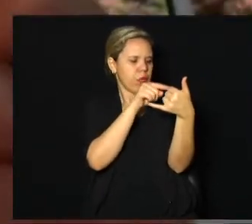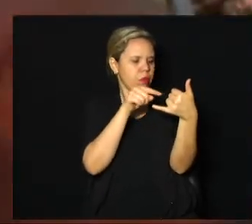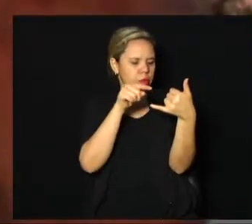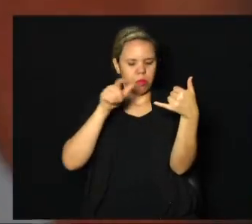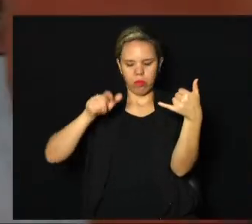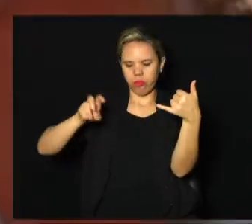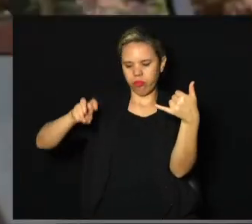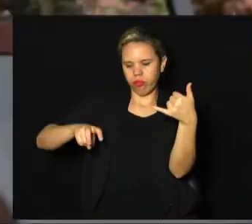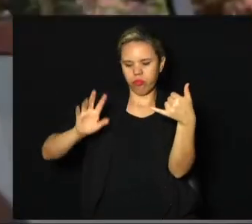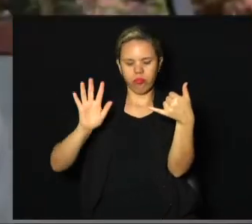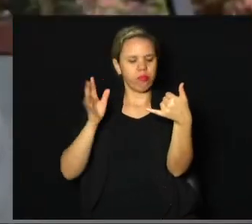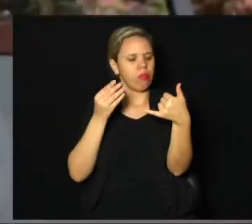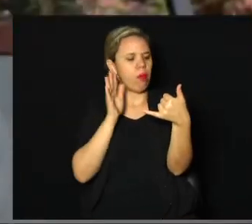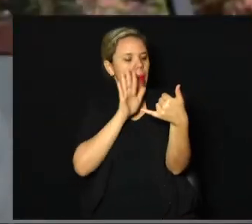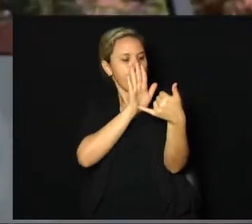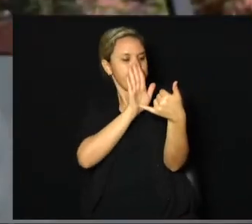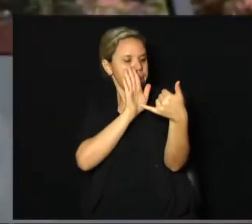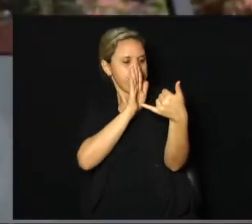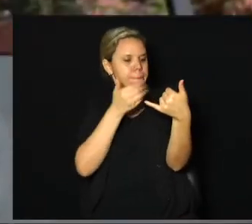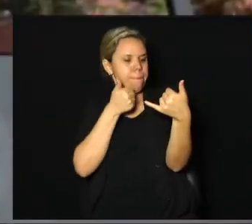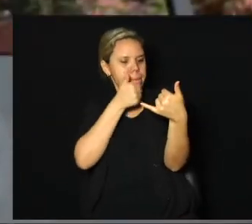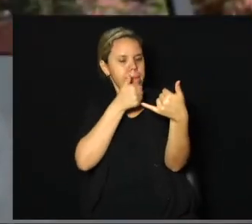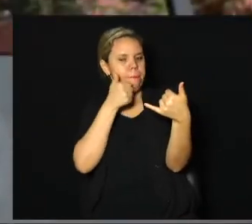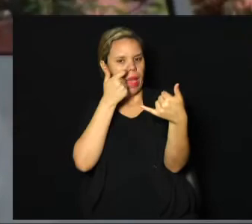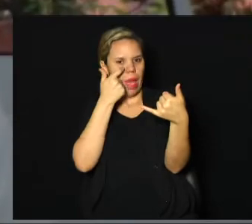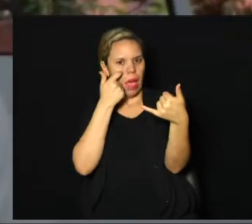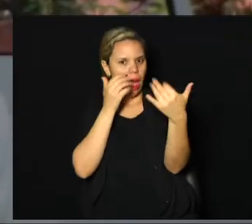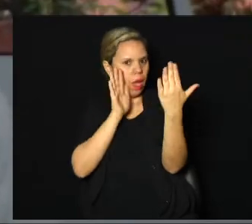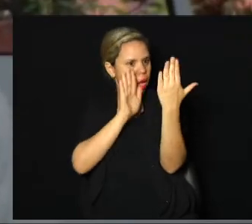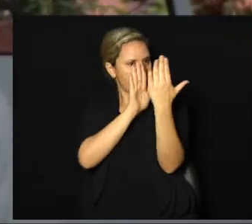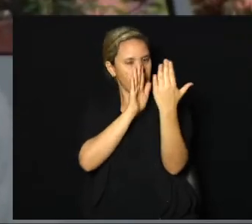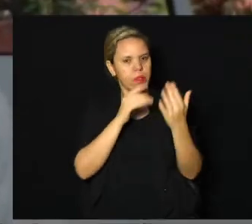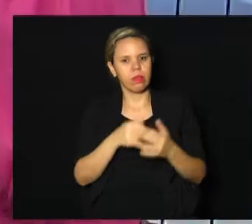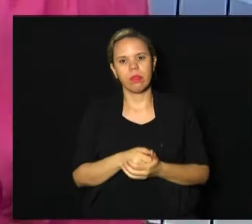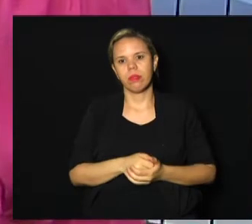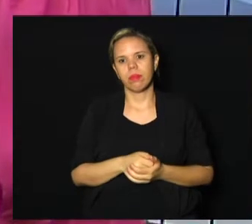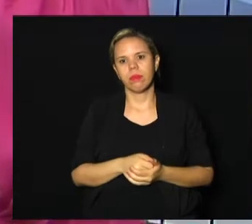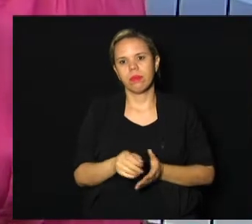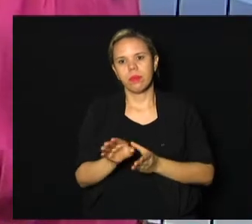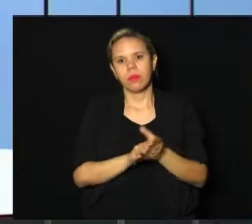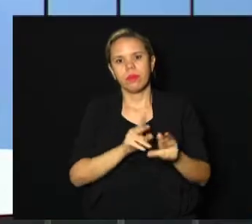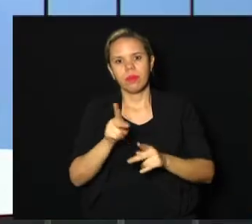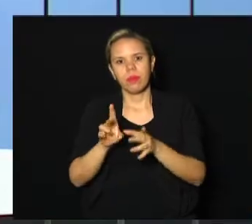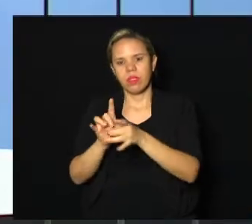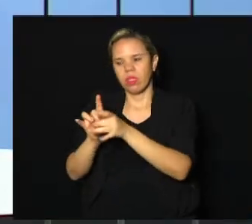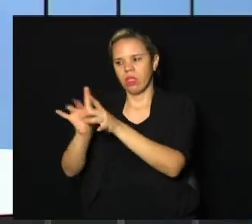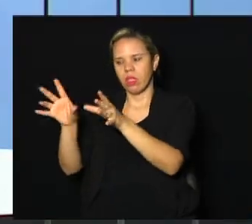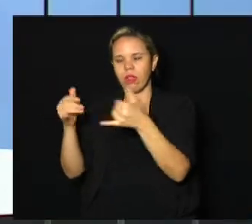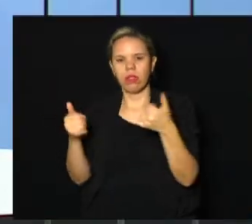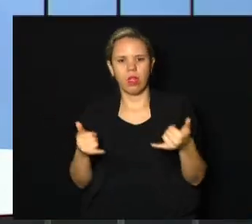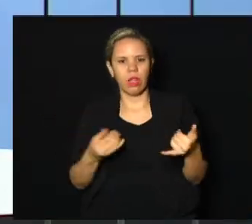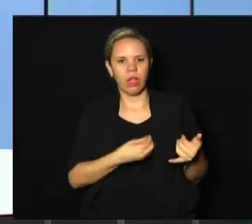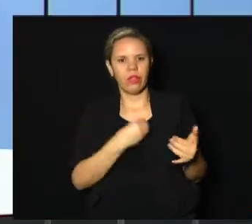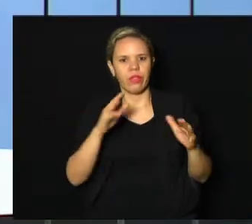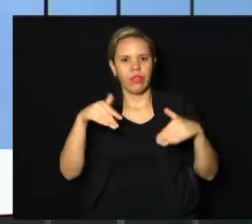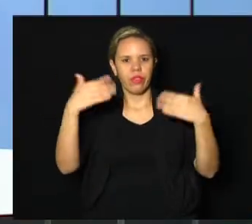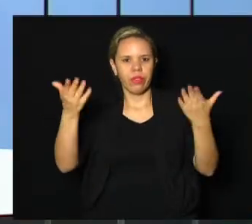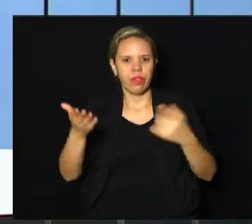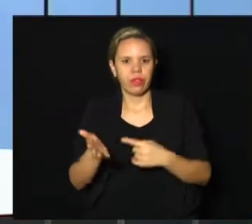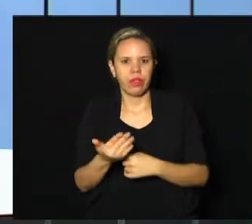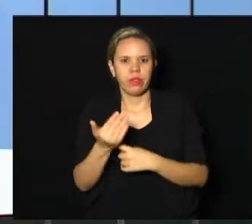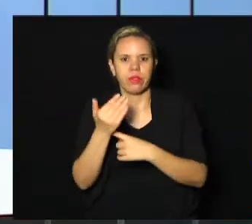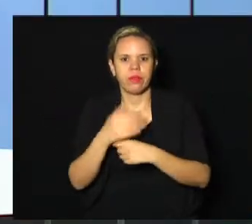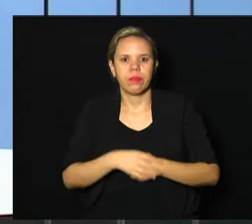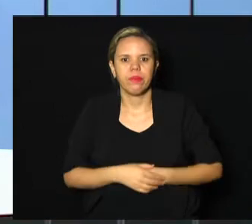tentar manter essa tela um pouco mais alta. Deixa um Né? pouquinho o celular, tá, gente, também, né? Vamos viver um pouquinho fora da